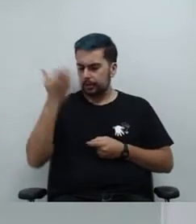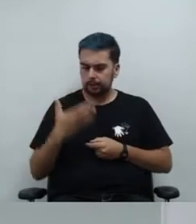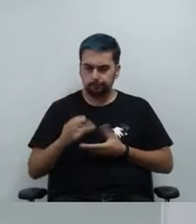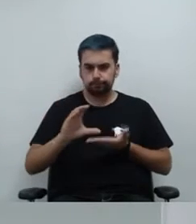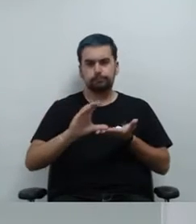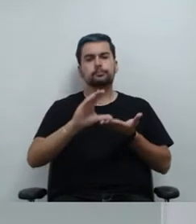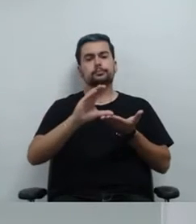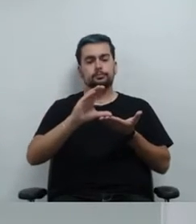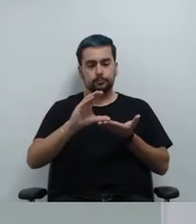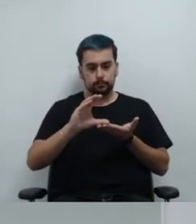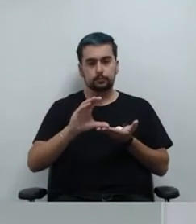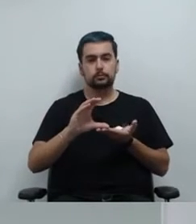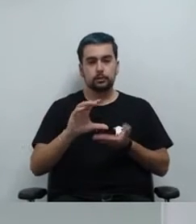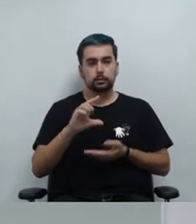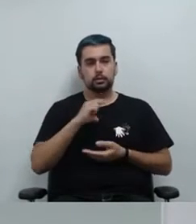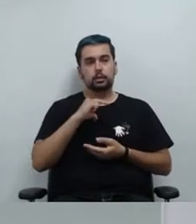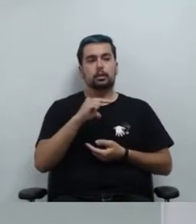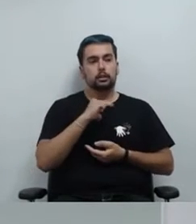foram